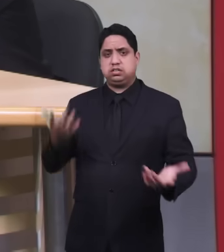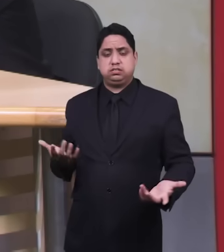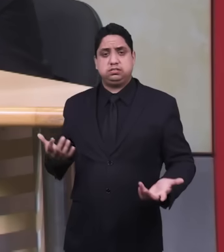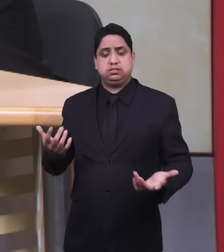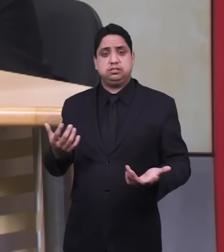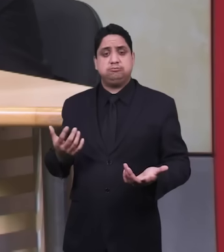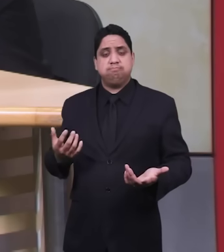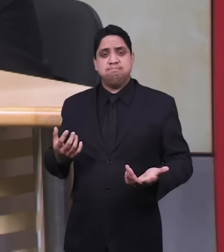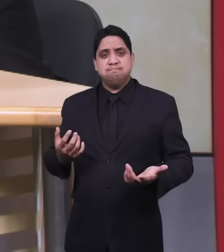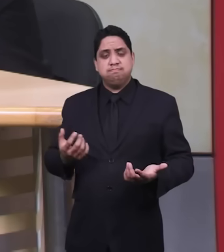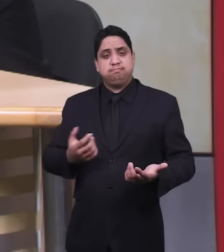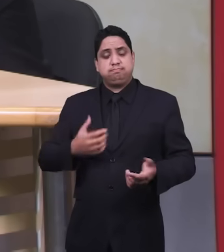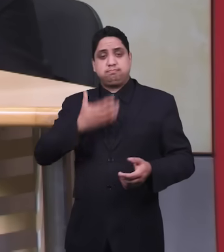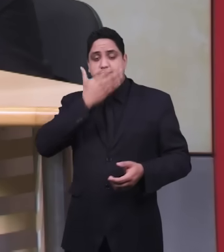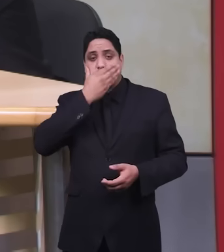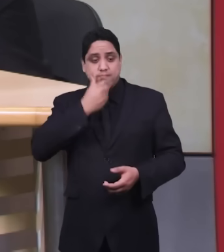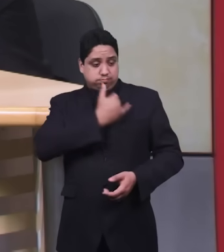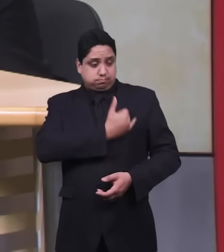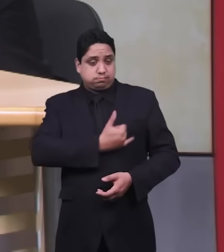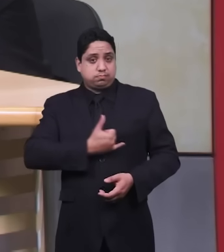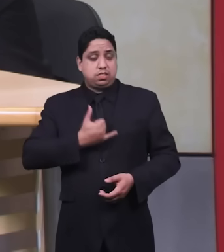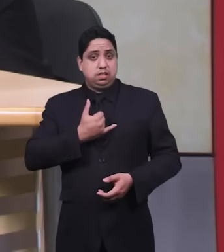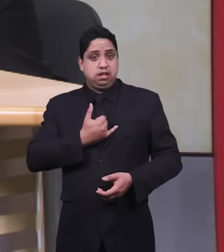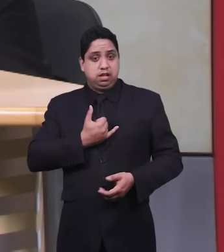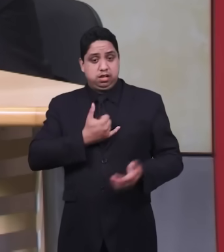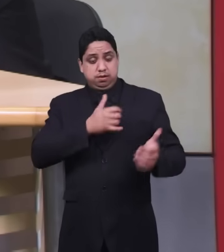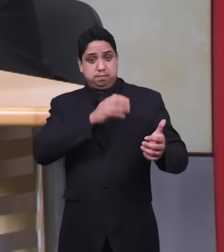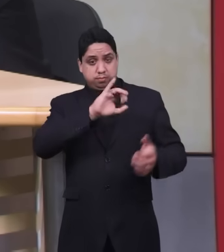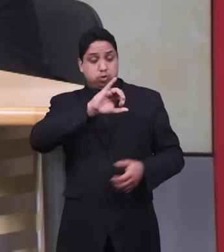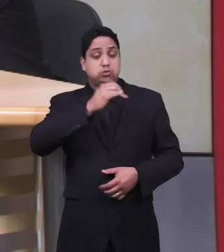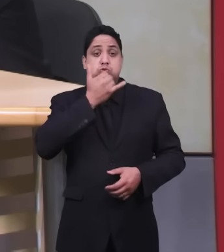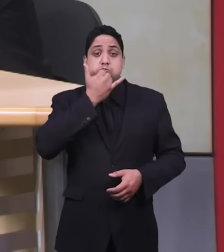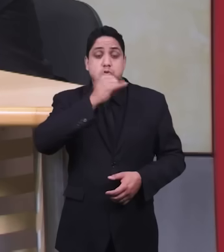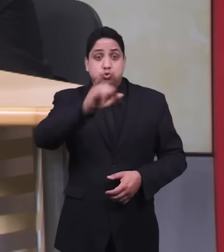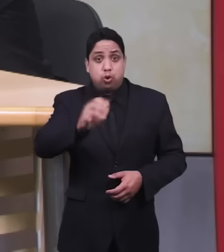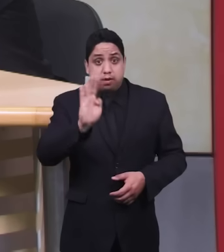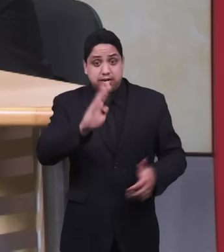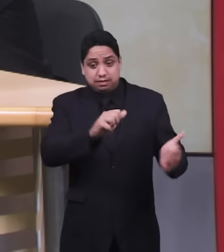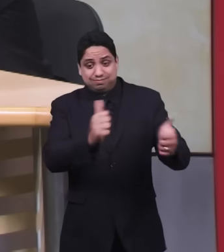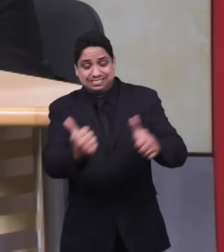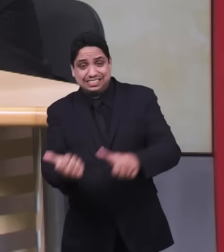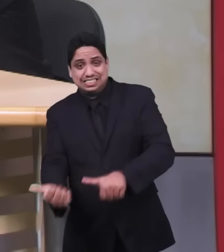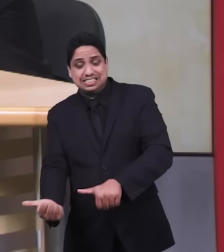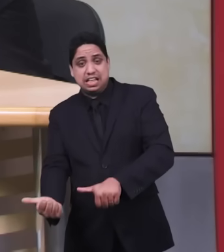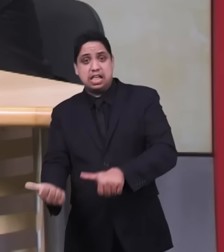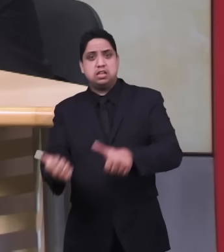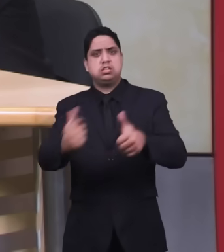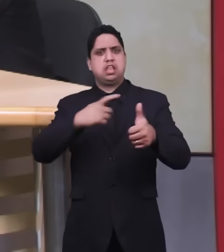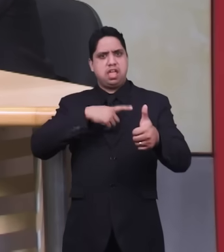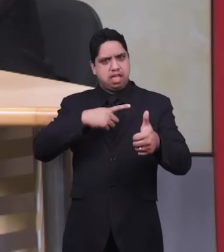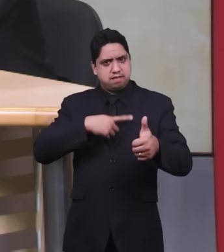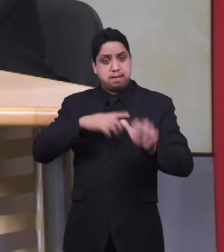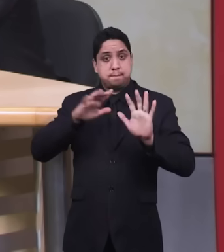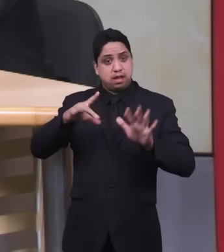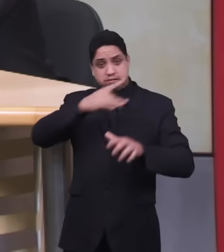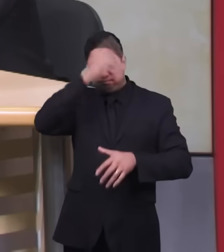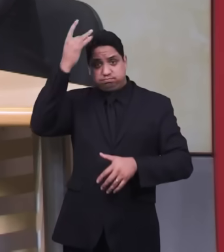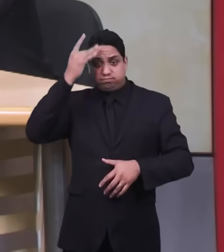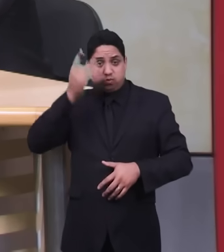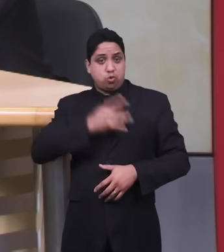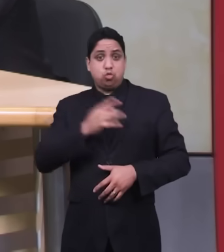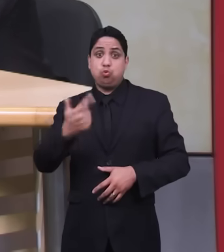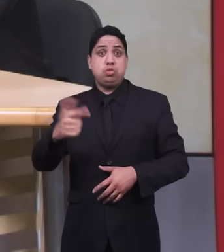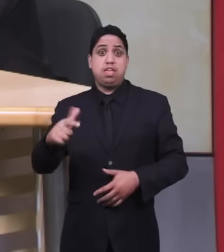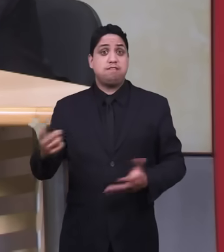João e não sabia nem que existia batismo com o Espírito Santo. Tiveram experiência, receberam a bênção, fomos